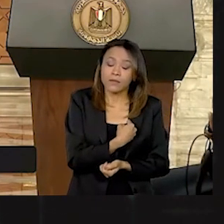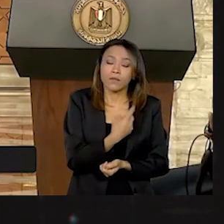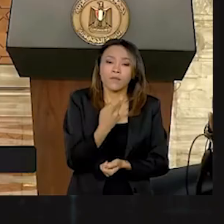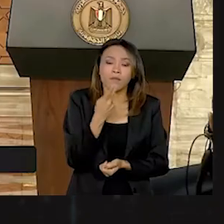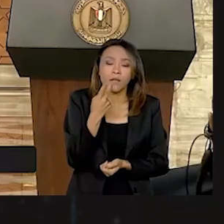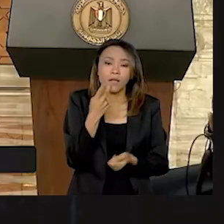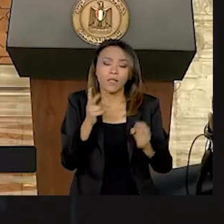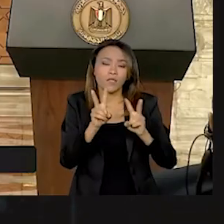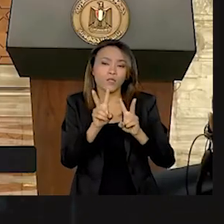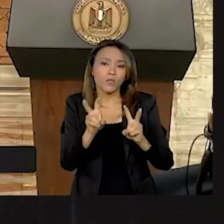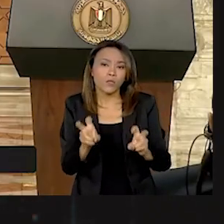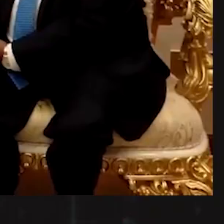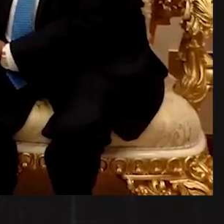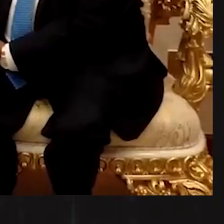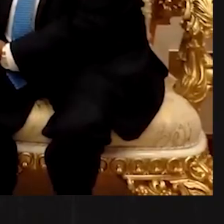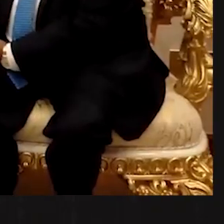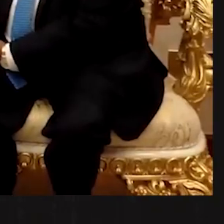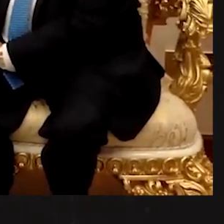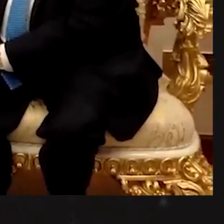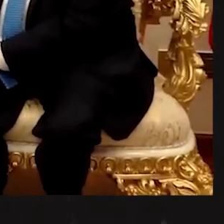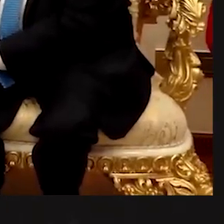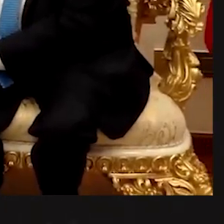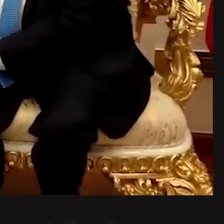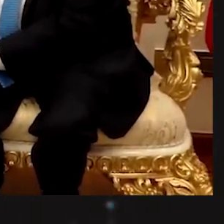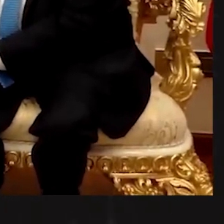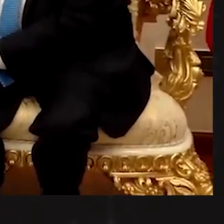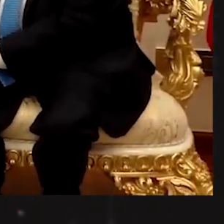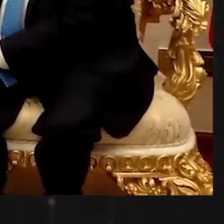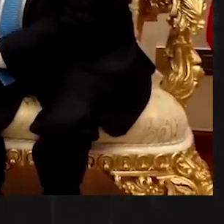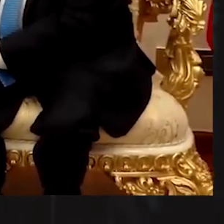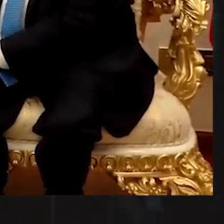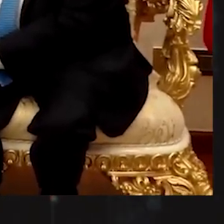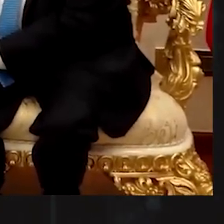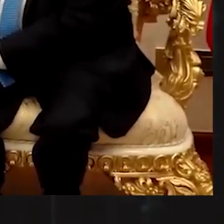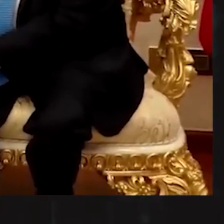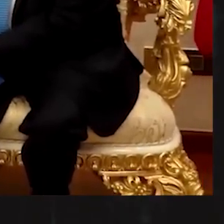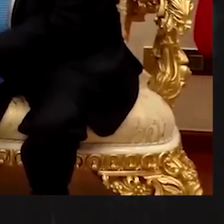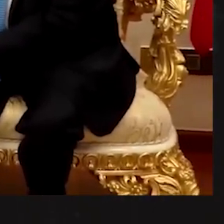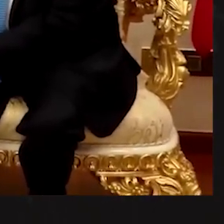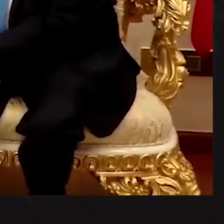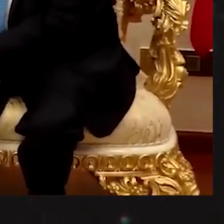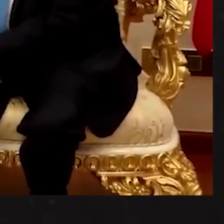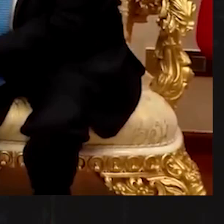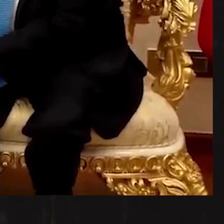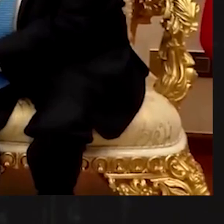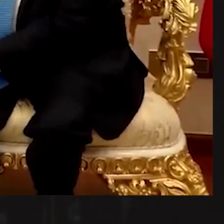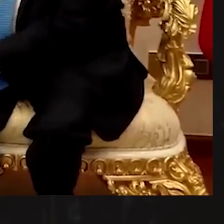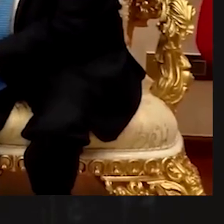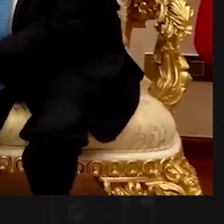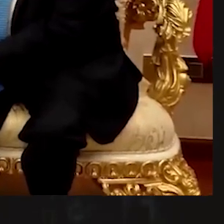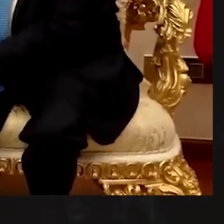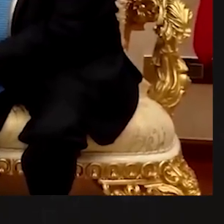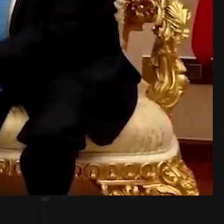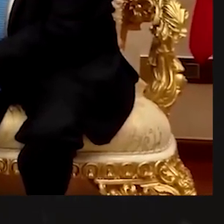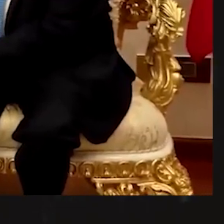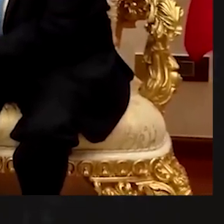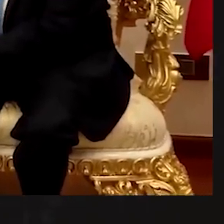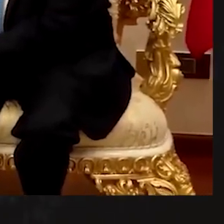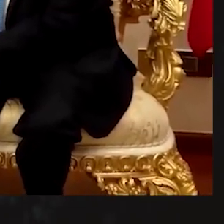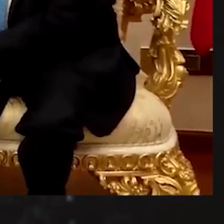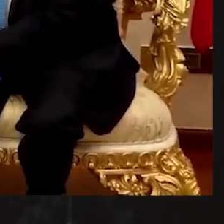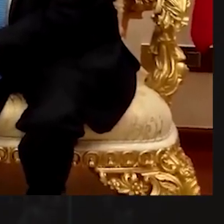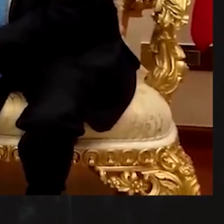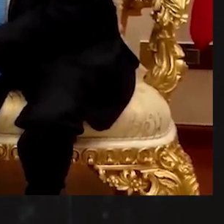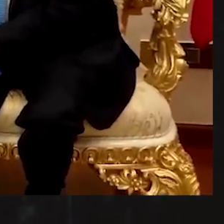Brasil na África na segunda parte da viagem o Lula foi a adisabeba capital da Etiópia